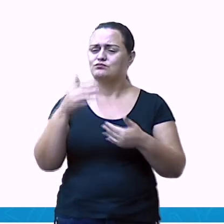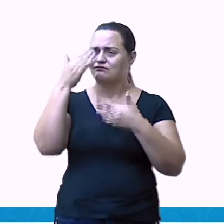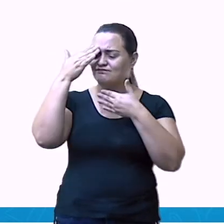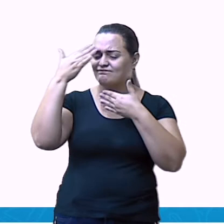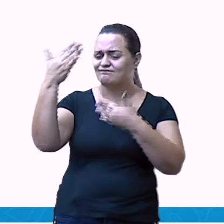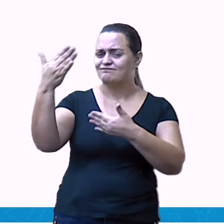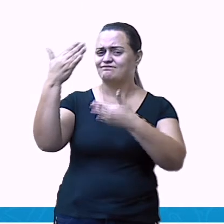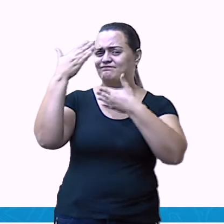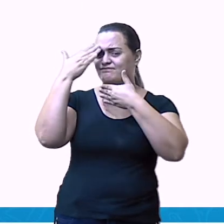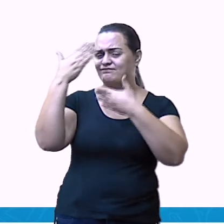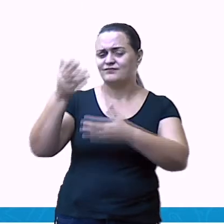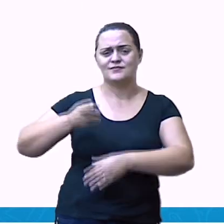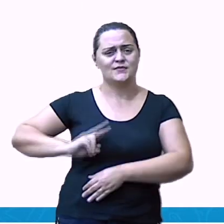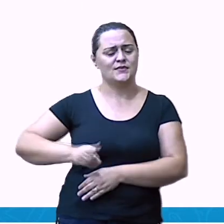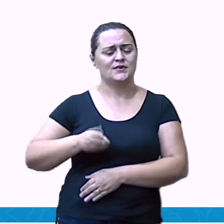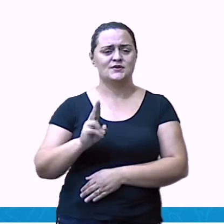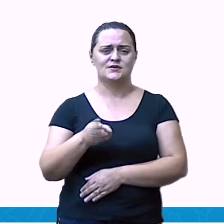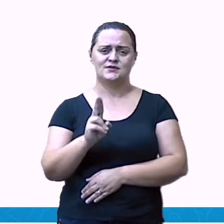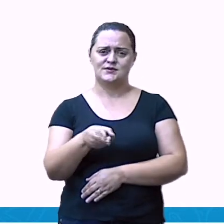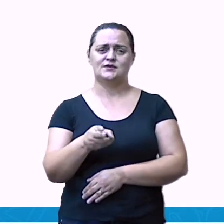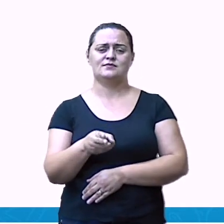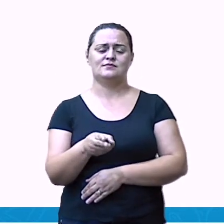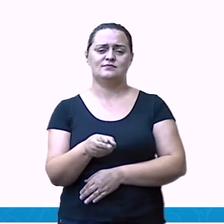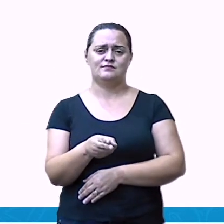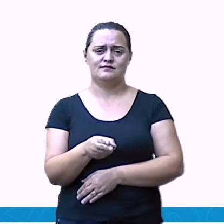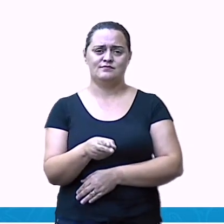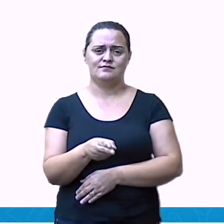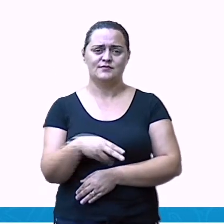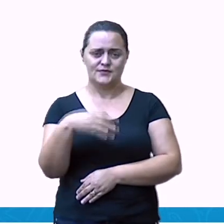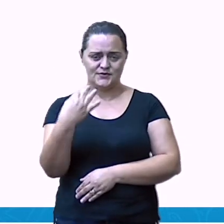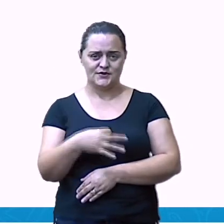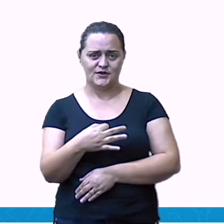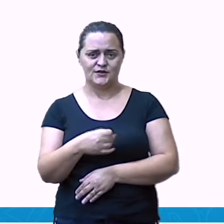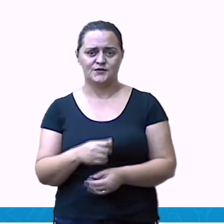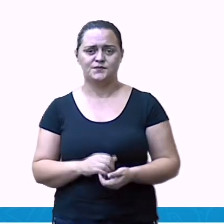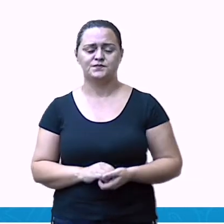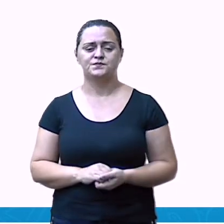de observar, de ver, e sim, gratidão.